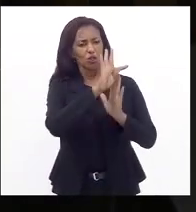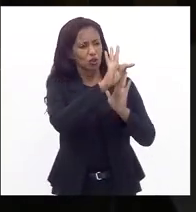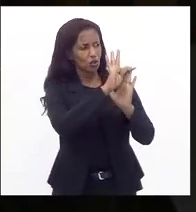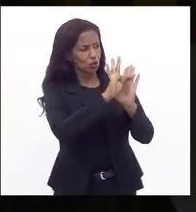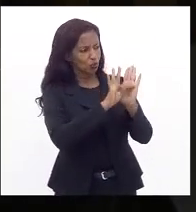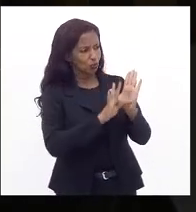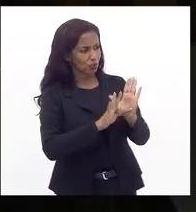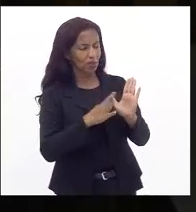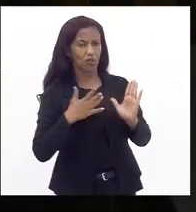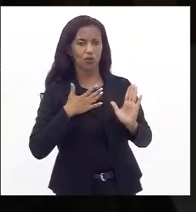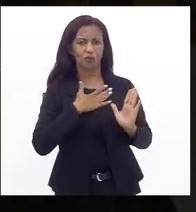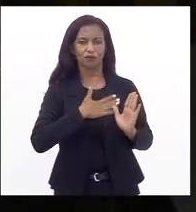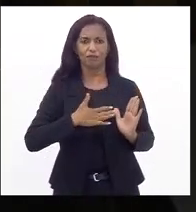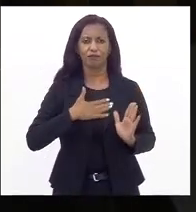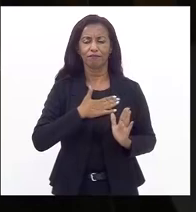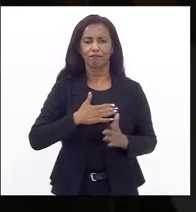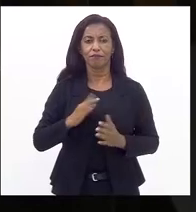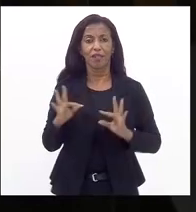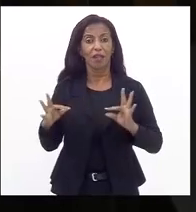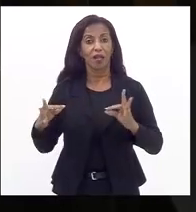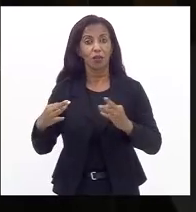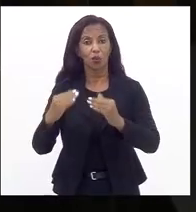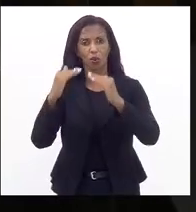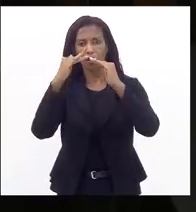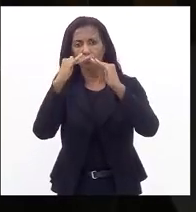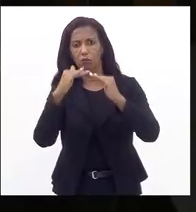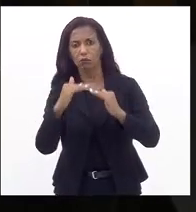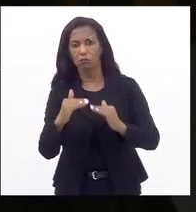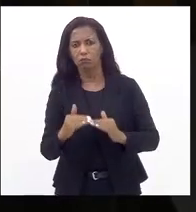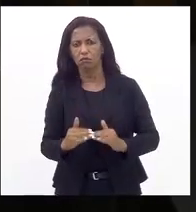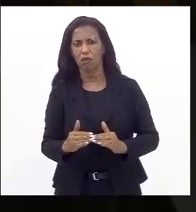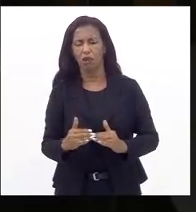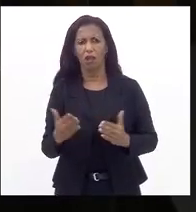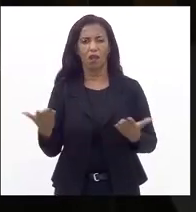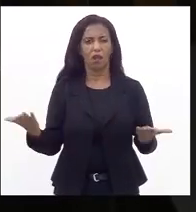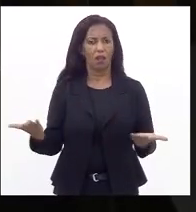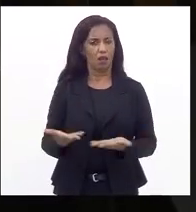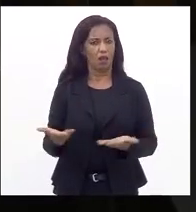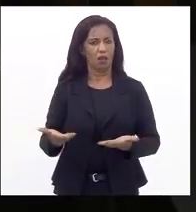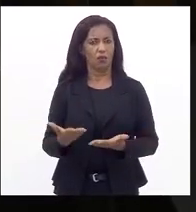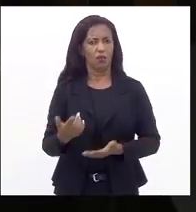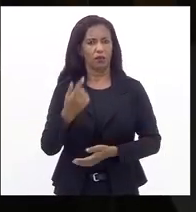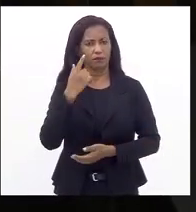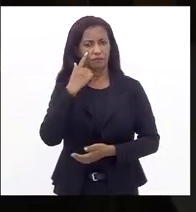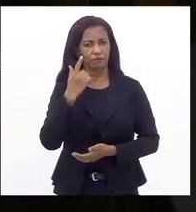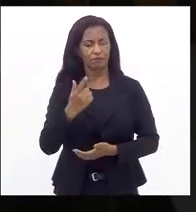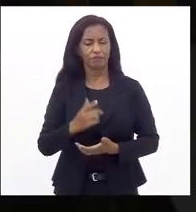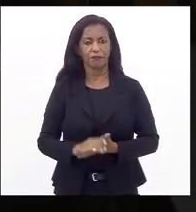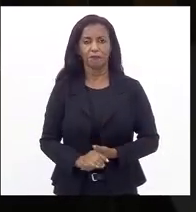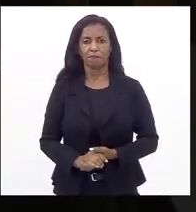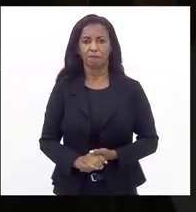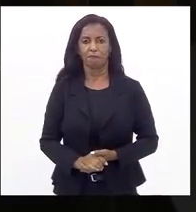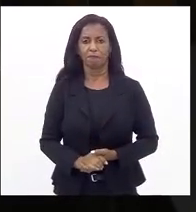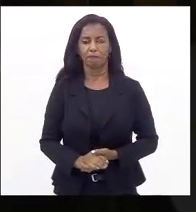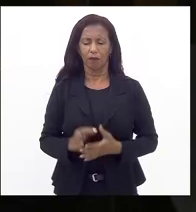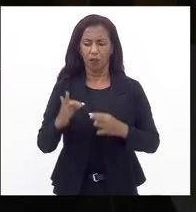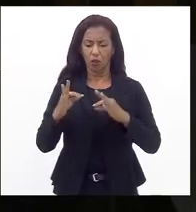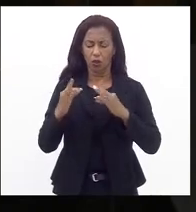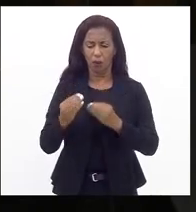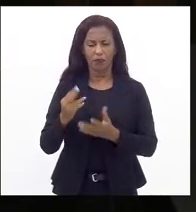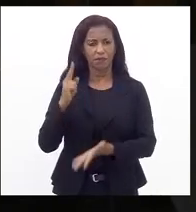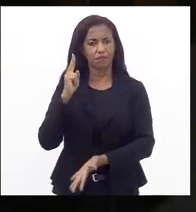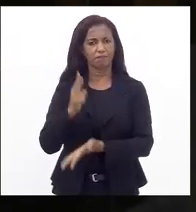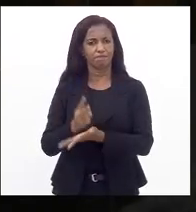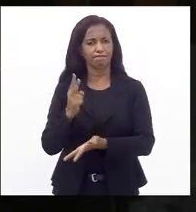que fosse agradável a todos agora o fato Presidente é que toda